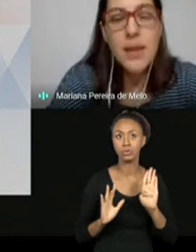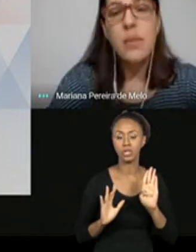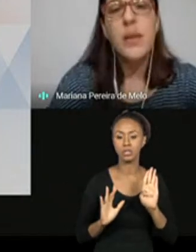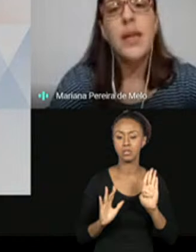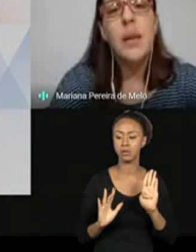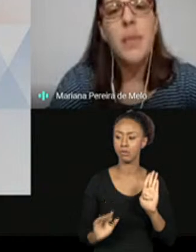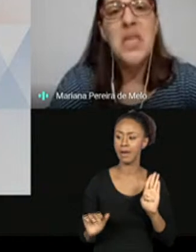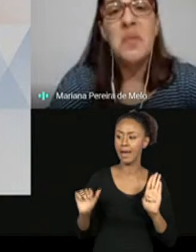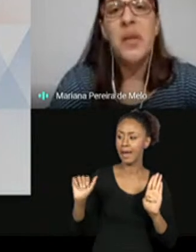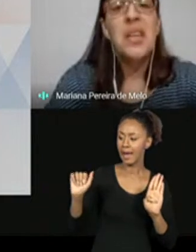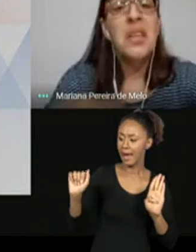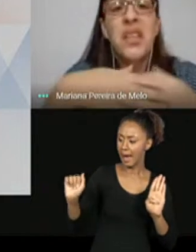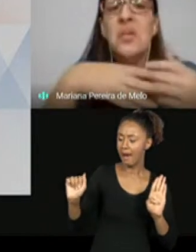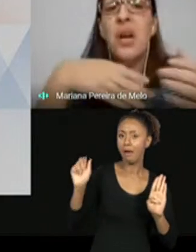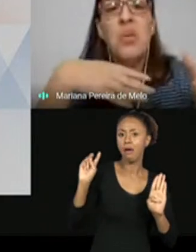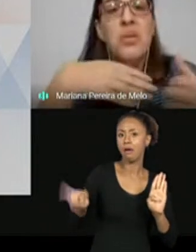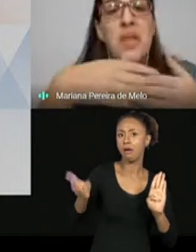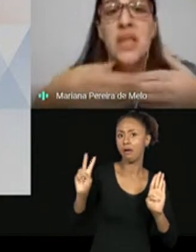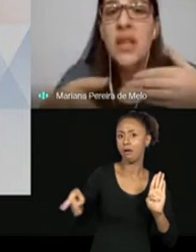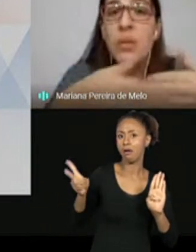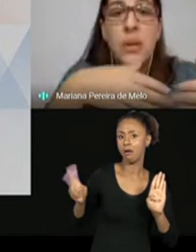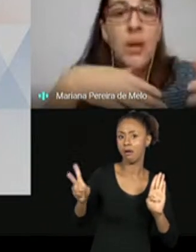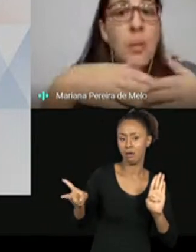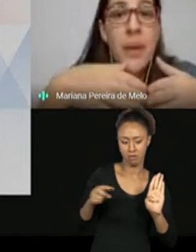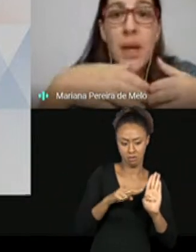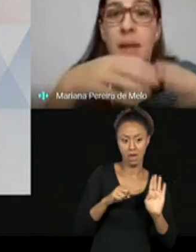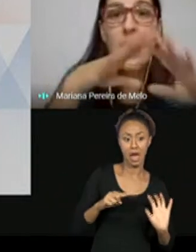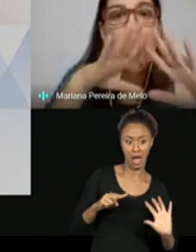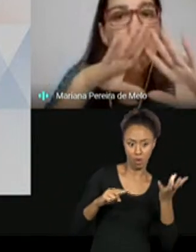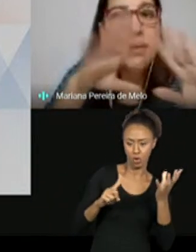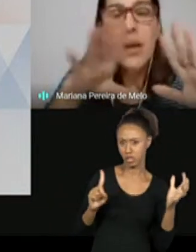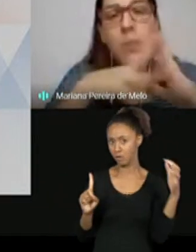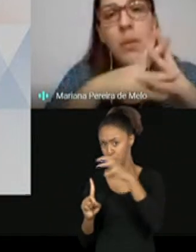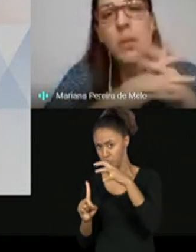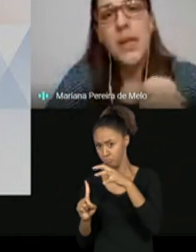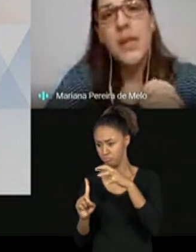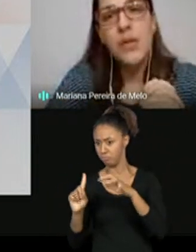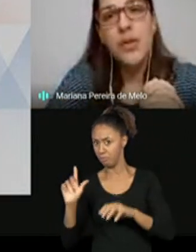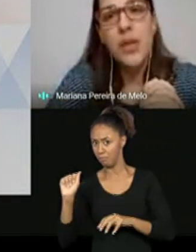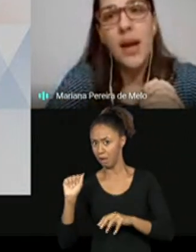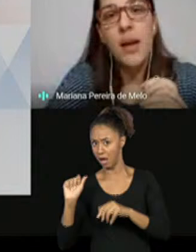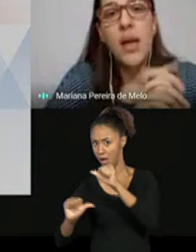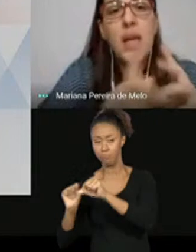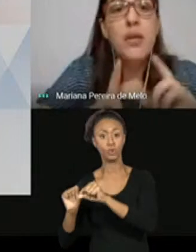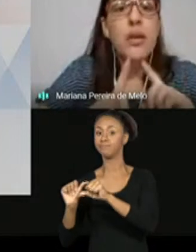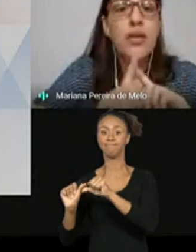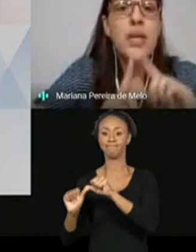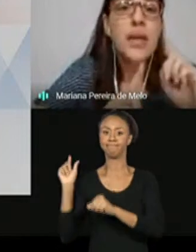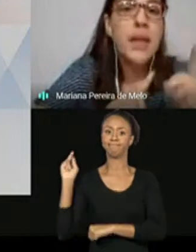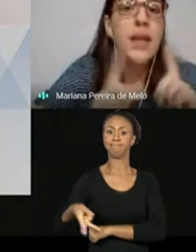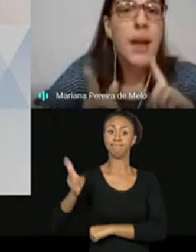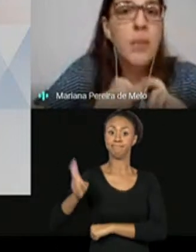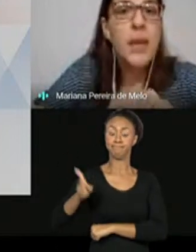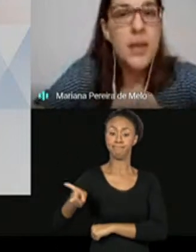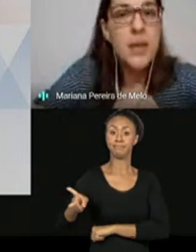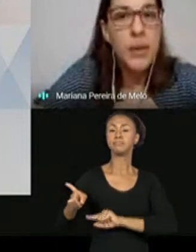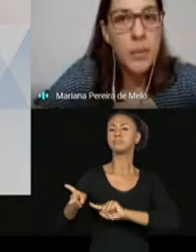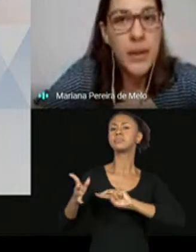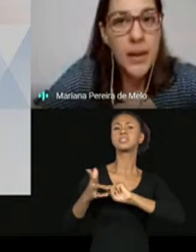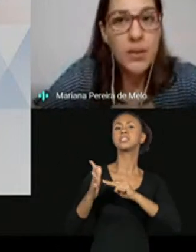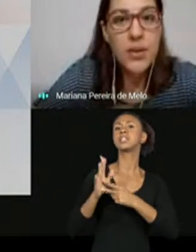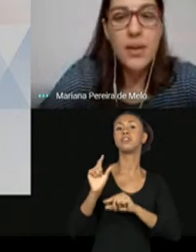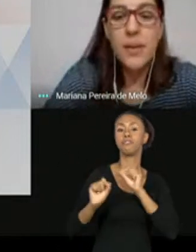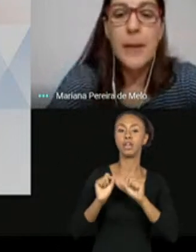A se mantém a mesma. Então, aconteceu ou não B não altera a probabilidade de A. Isso indica que A e B eles